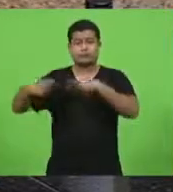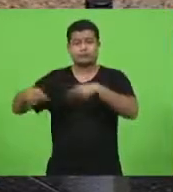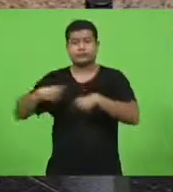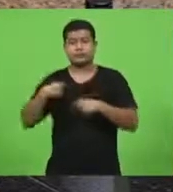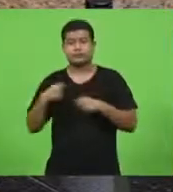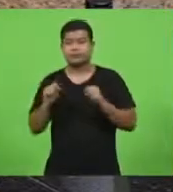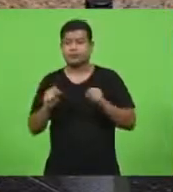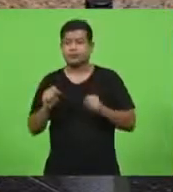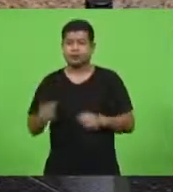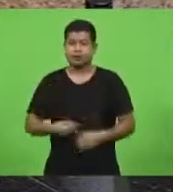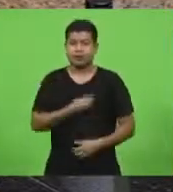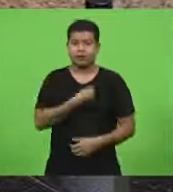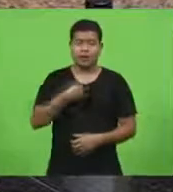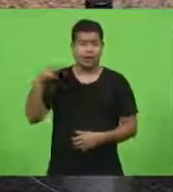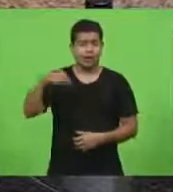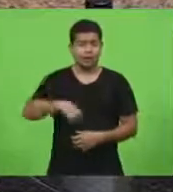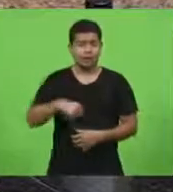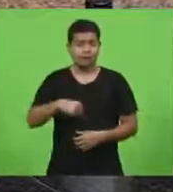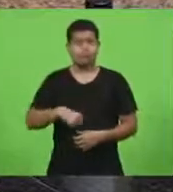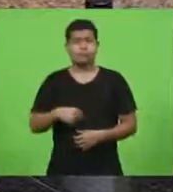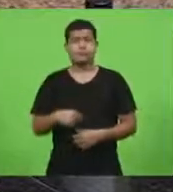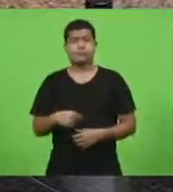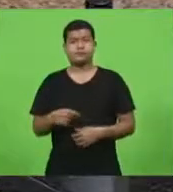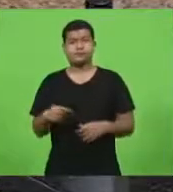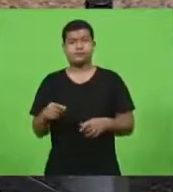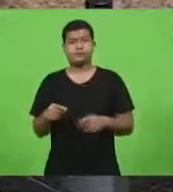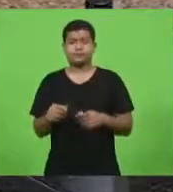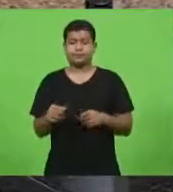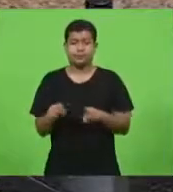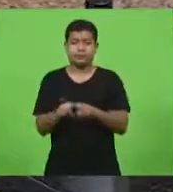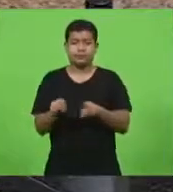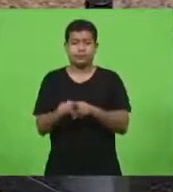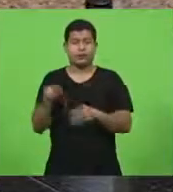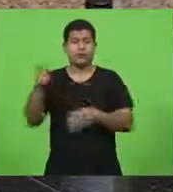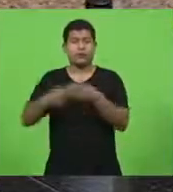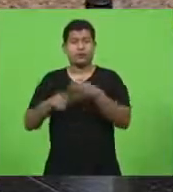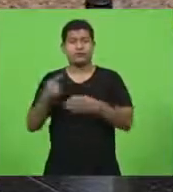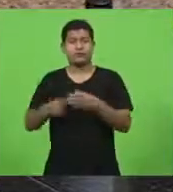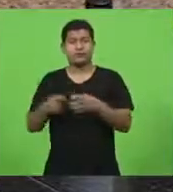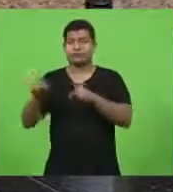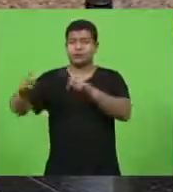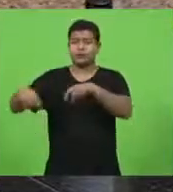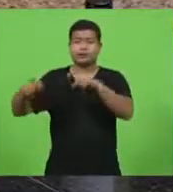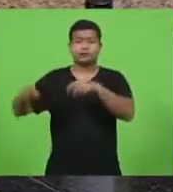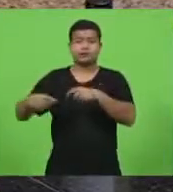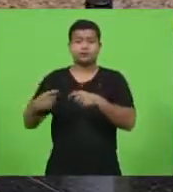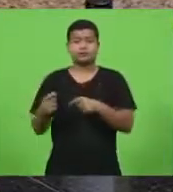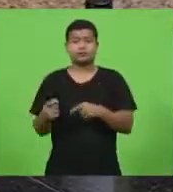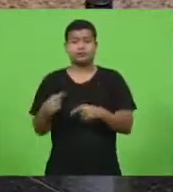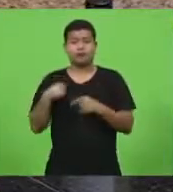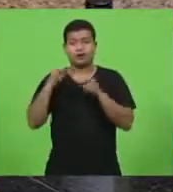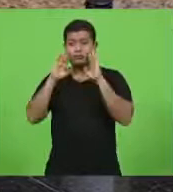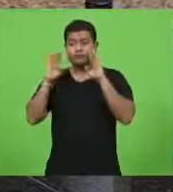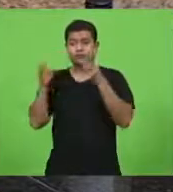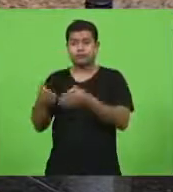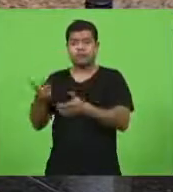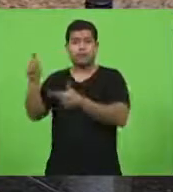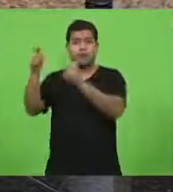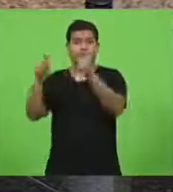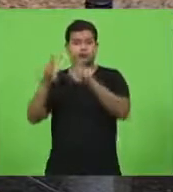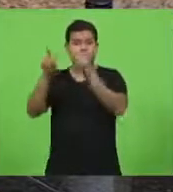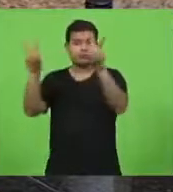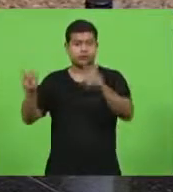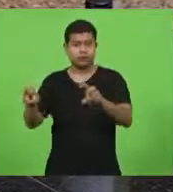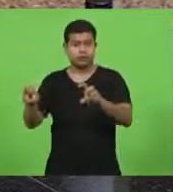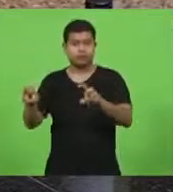estar aqui presente, né, que é da sessão da Comissão de Agricultura, que está voltado para aqueles outros assuntos, e